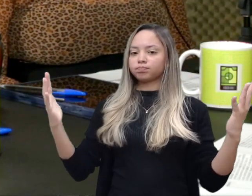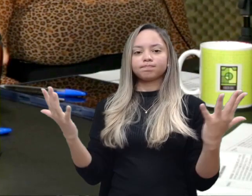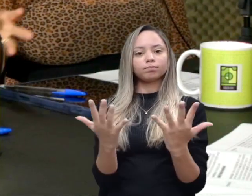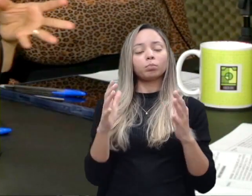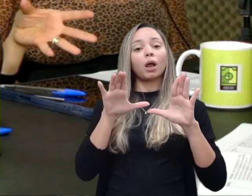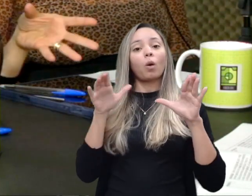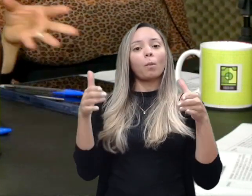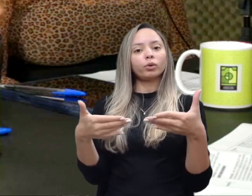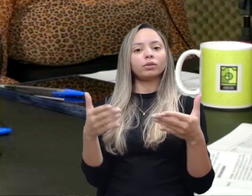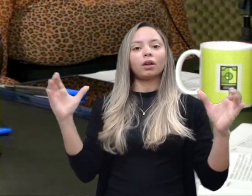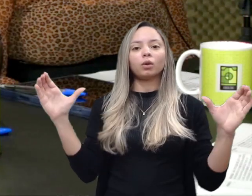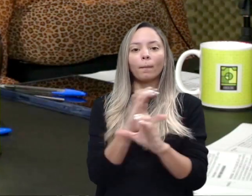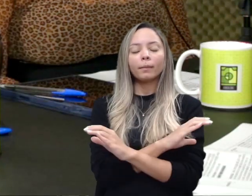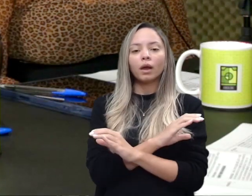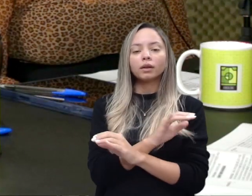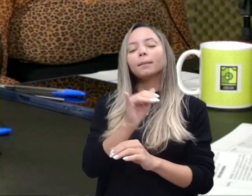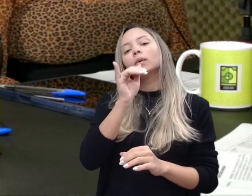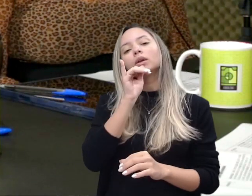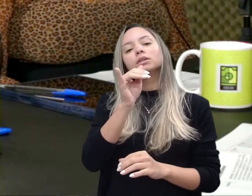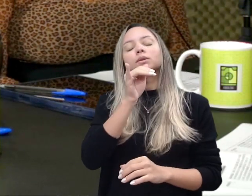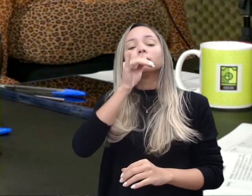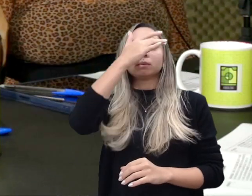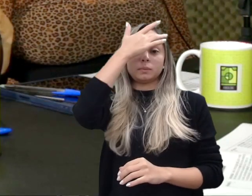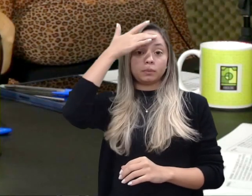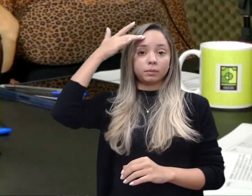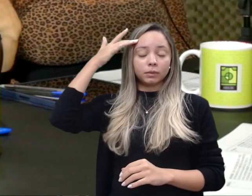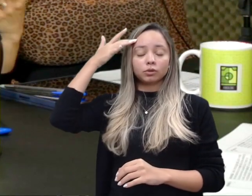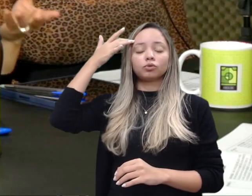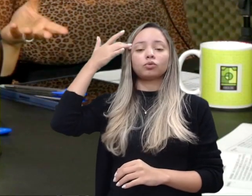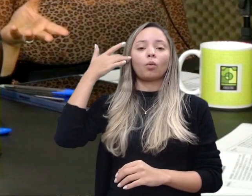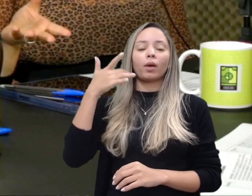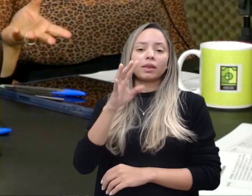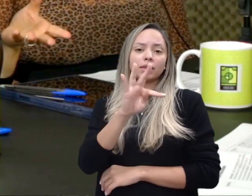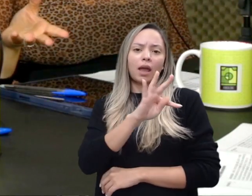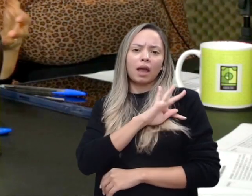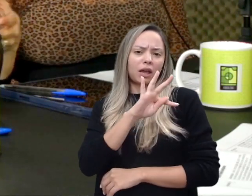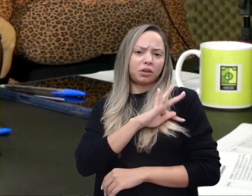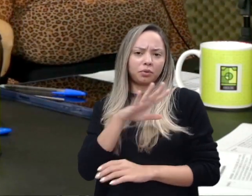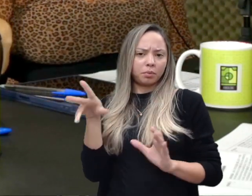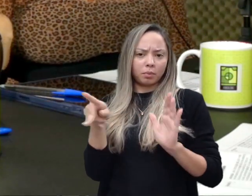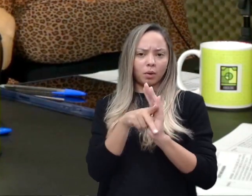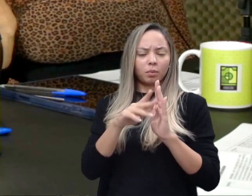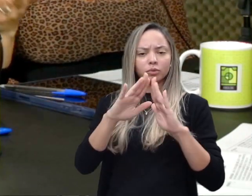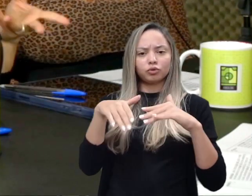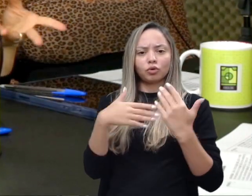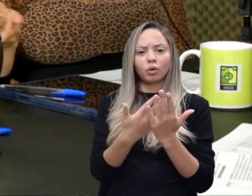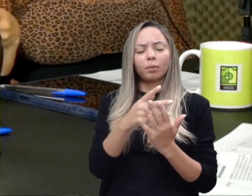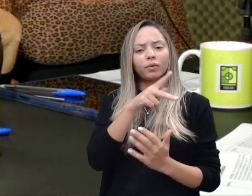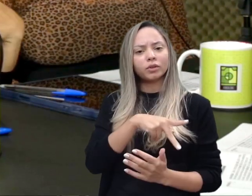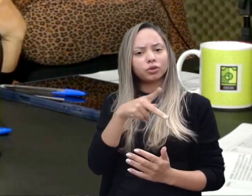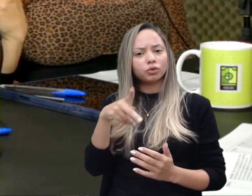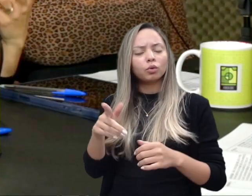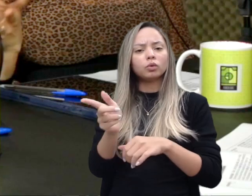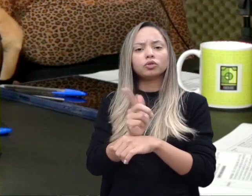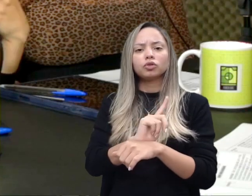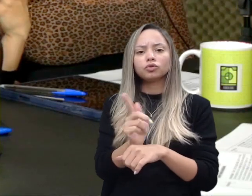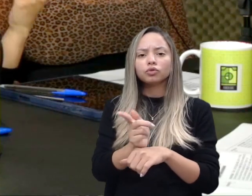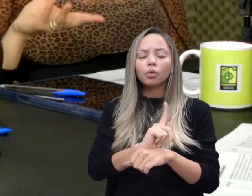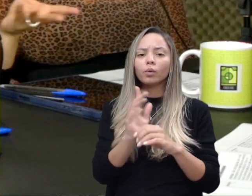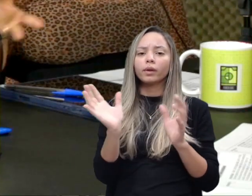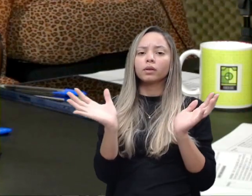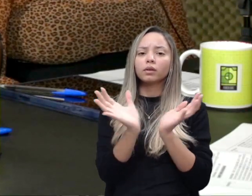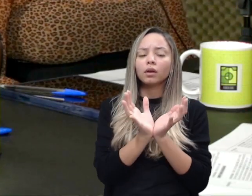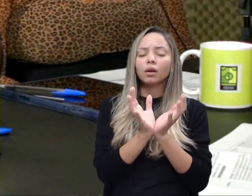comunidade. Seja as pessoas que fazem parte do escopo de técnicos mesmo da escola, professores, os gestores, né, toda a equipe